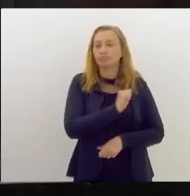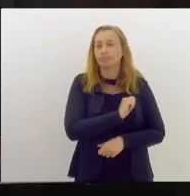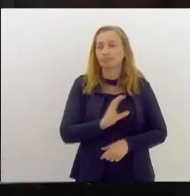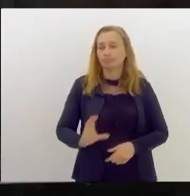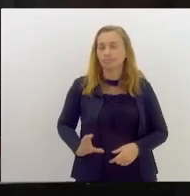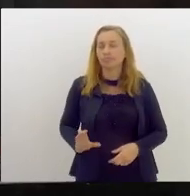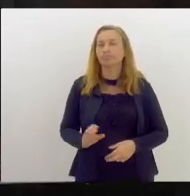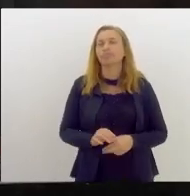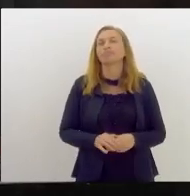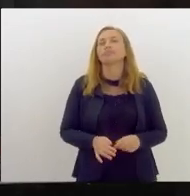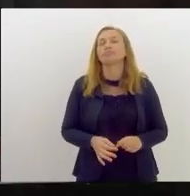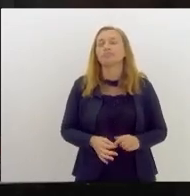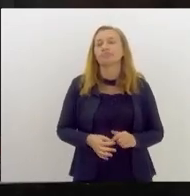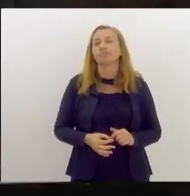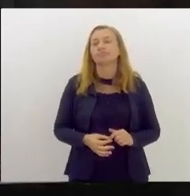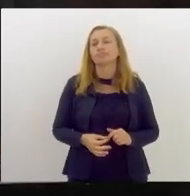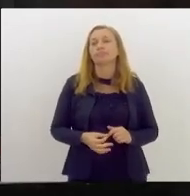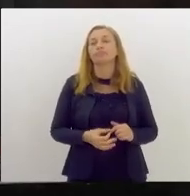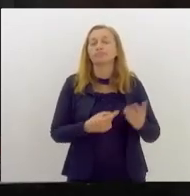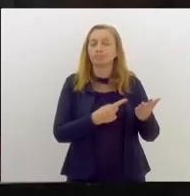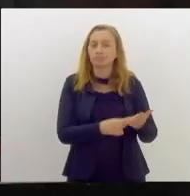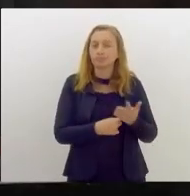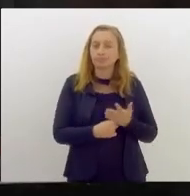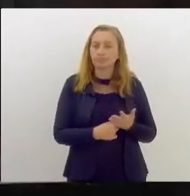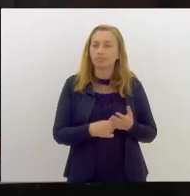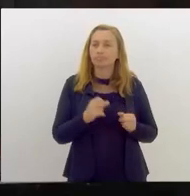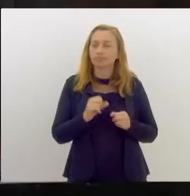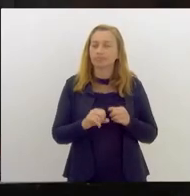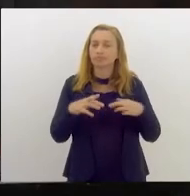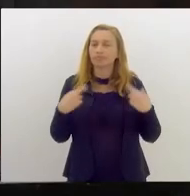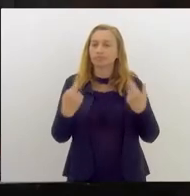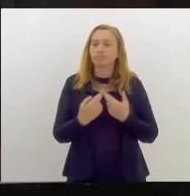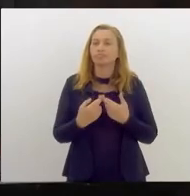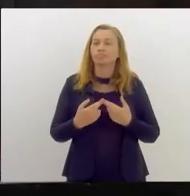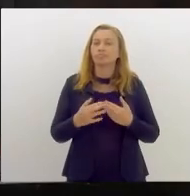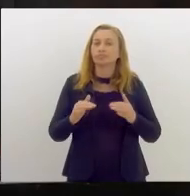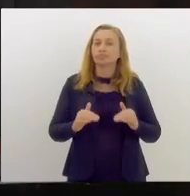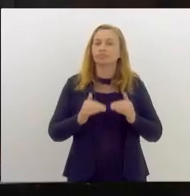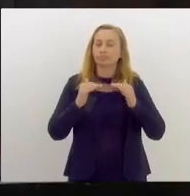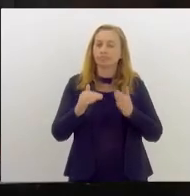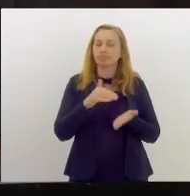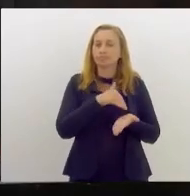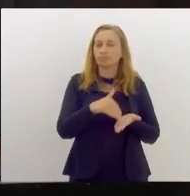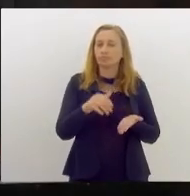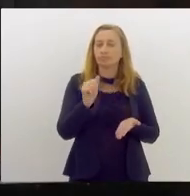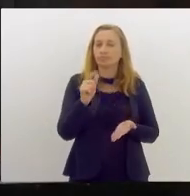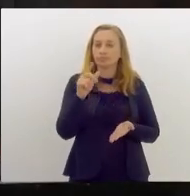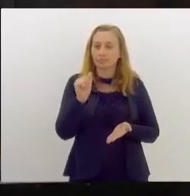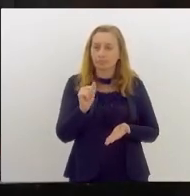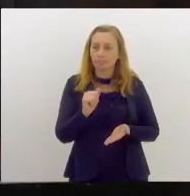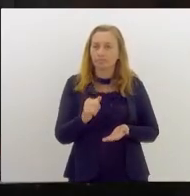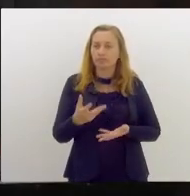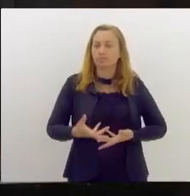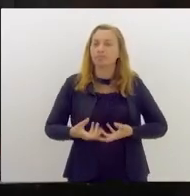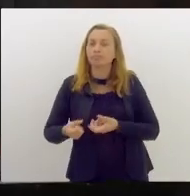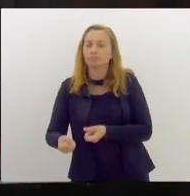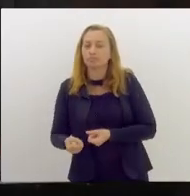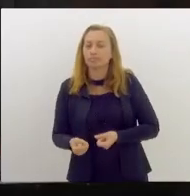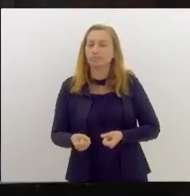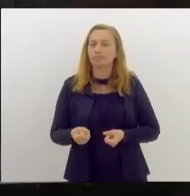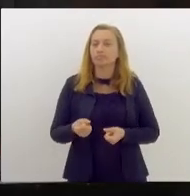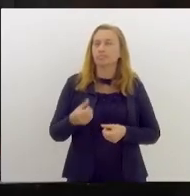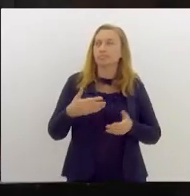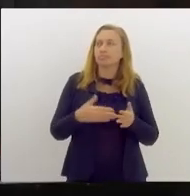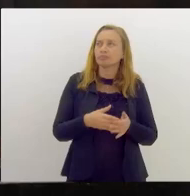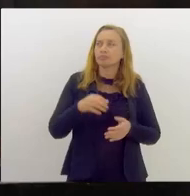Ceciliano que ajudou a viabilizar reunião Borges nos recebeu tivemos com ele lá Renata ontem até quase